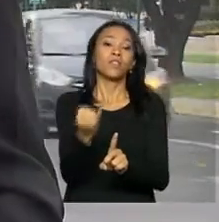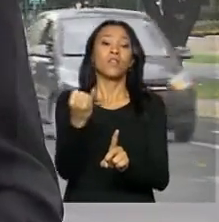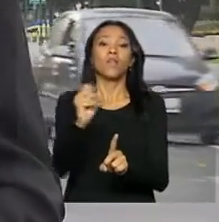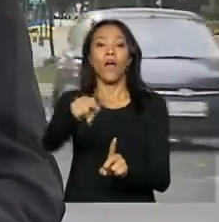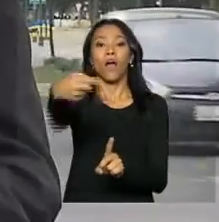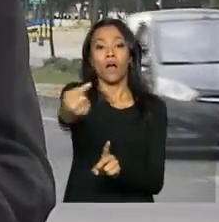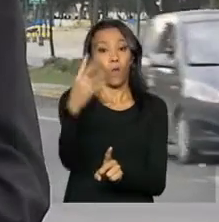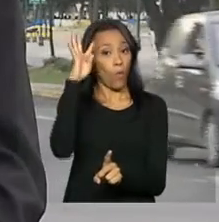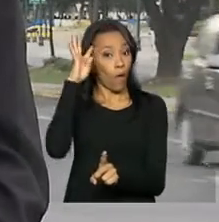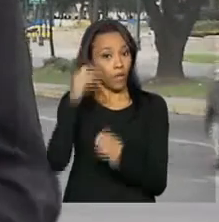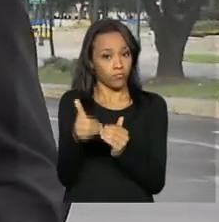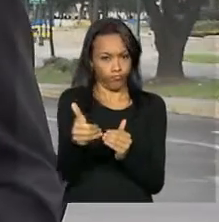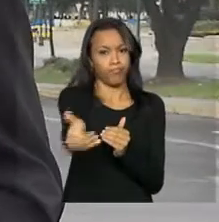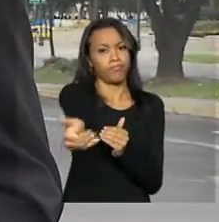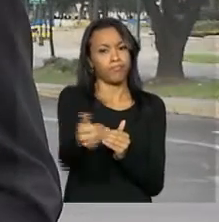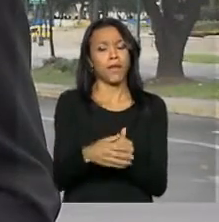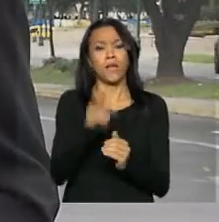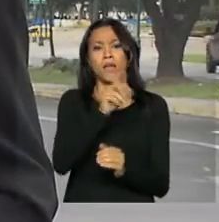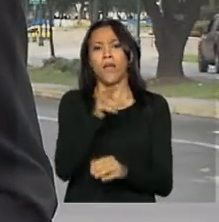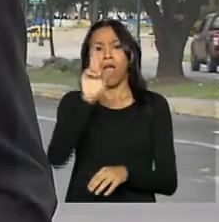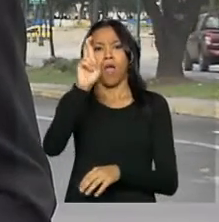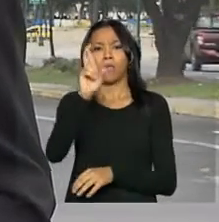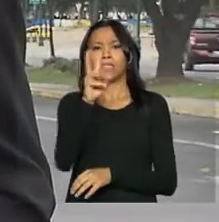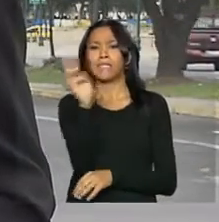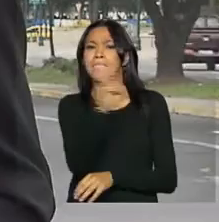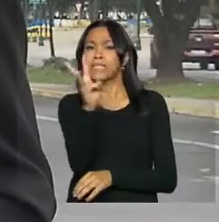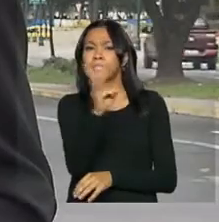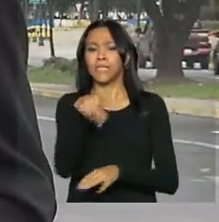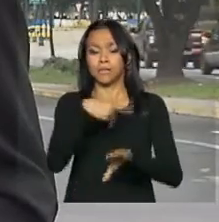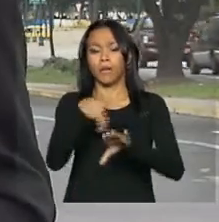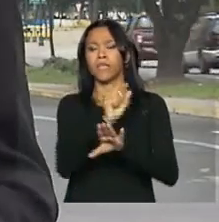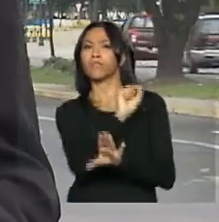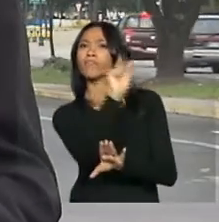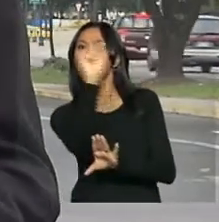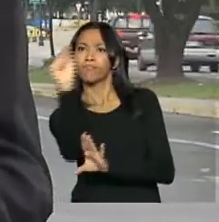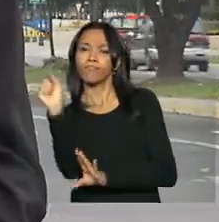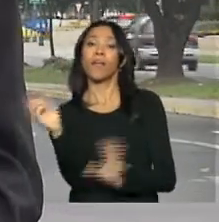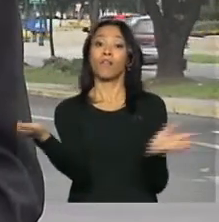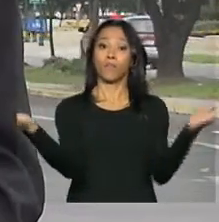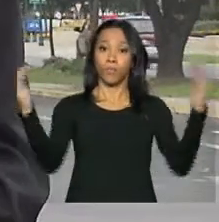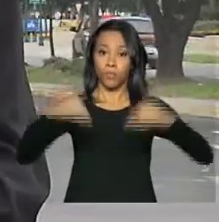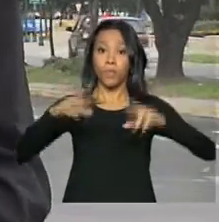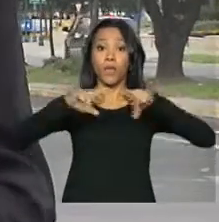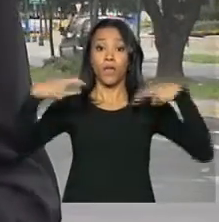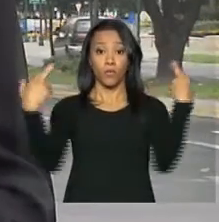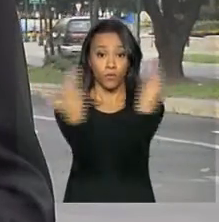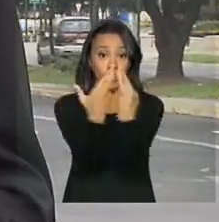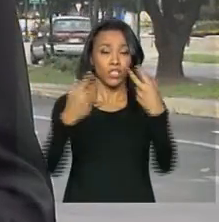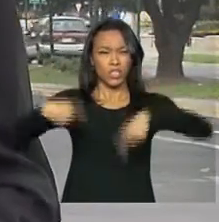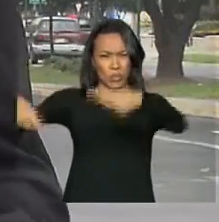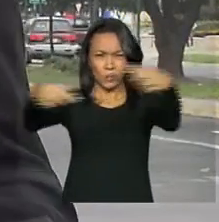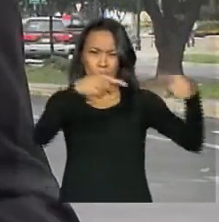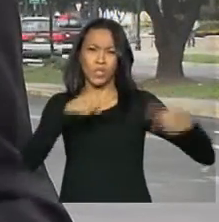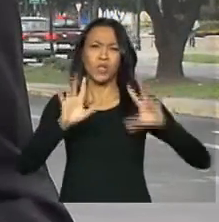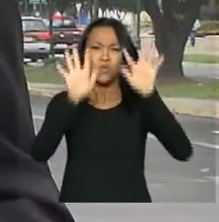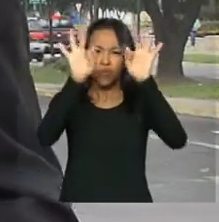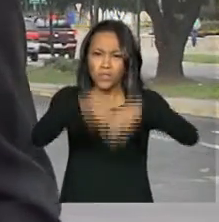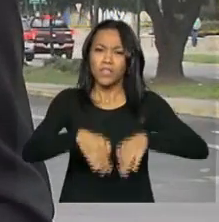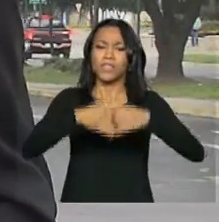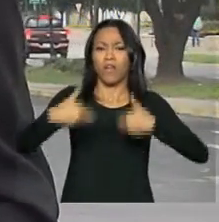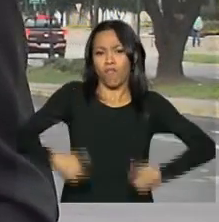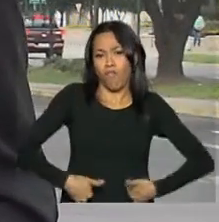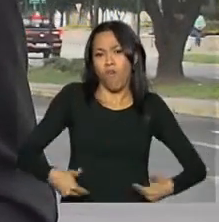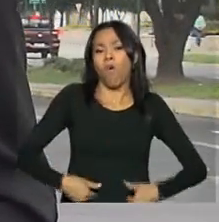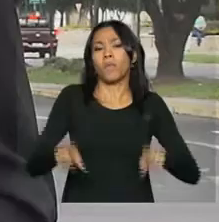representantes dos 33 países da latina e do caribe vão discutir ações para acabar com a pobreza ea fome no